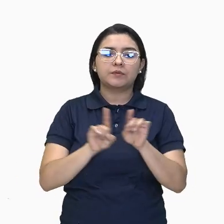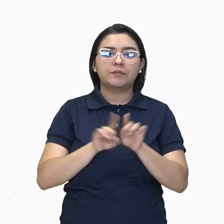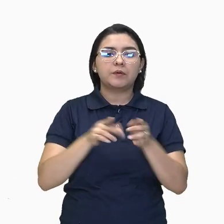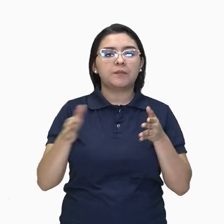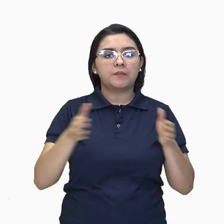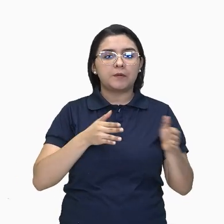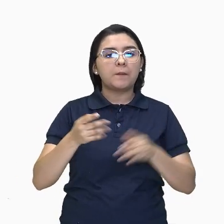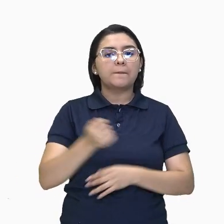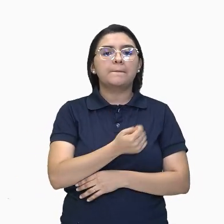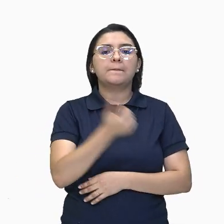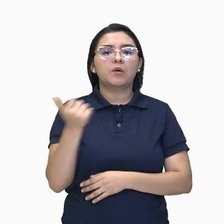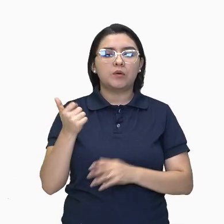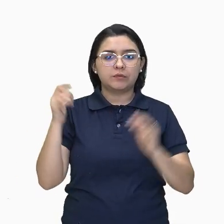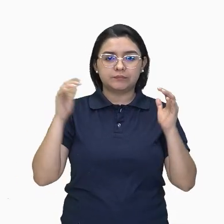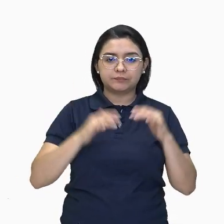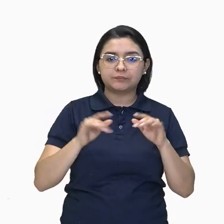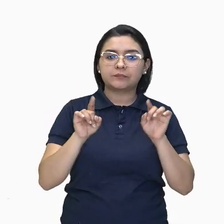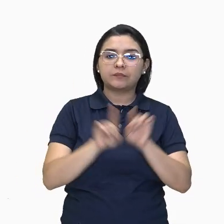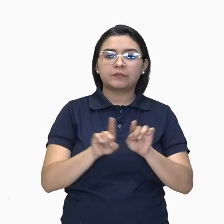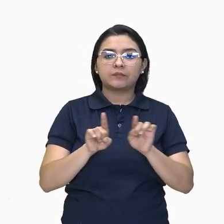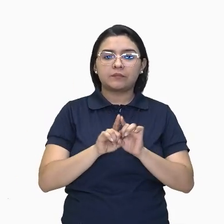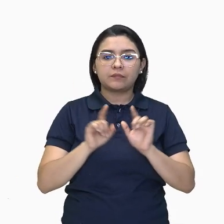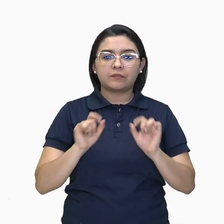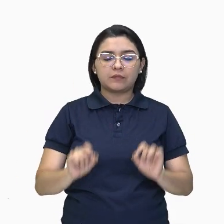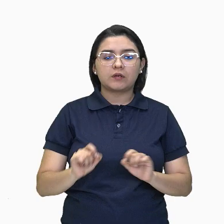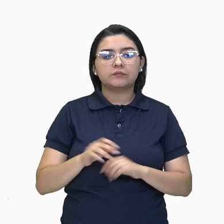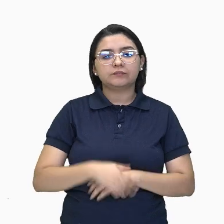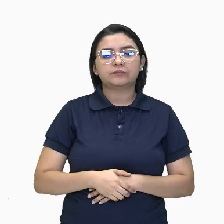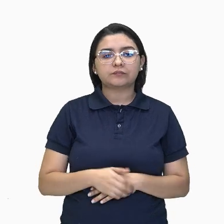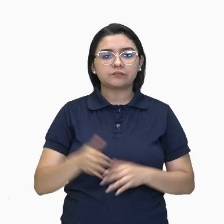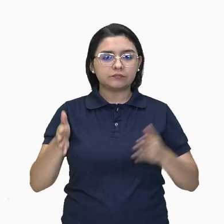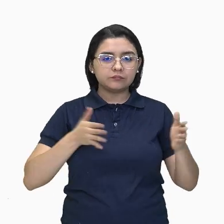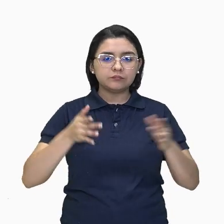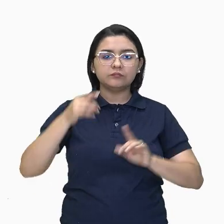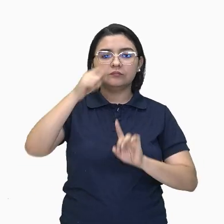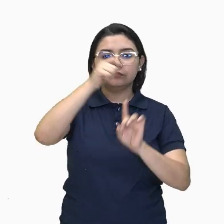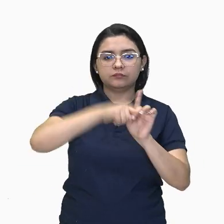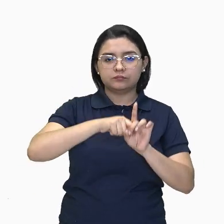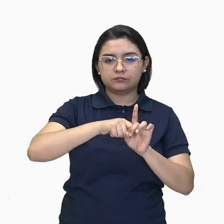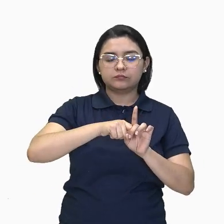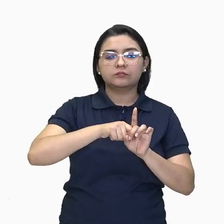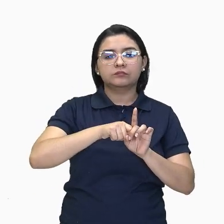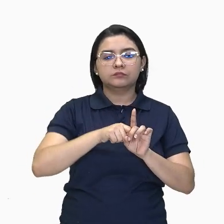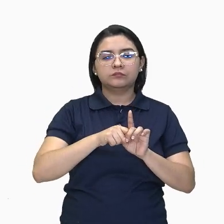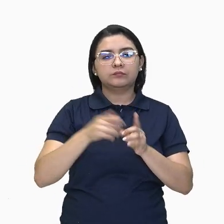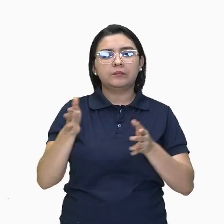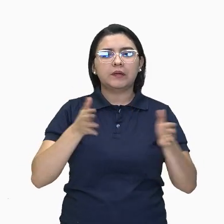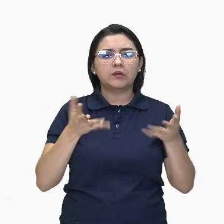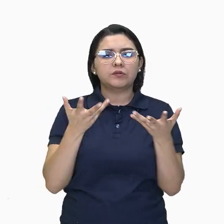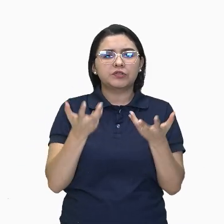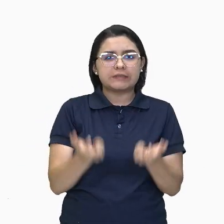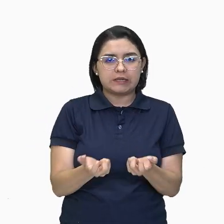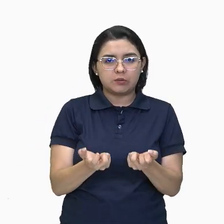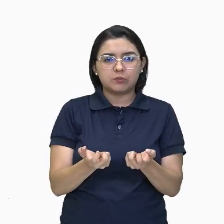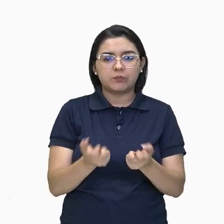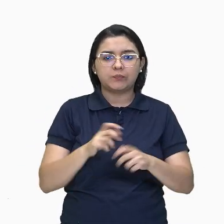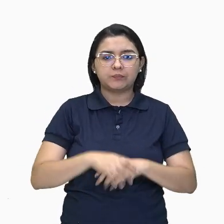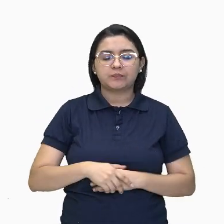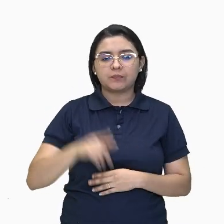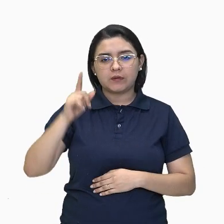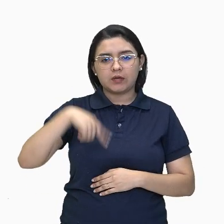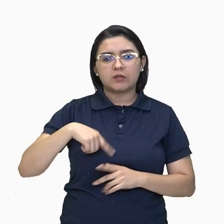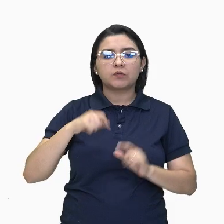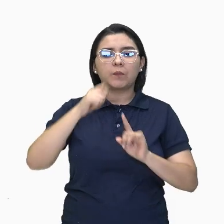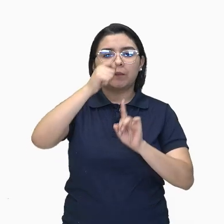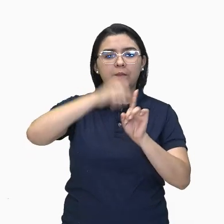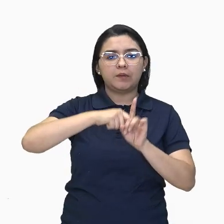menor pluviosidade, ou seja, de uma menor quantidade de chuvas, né, aquele período mais seco, o período da estiagem, que vai variar